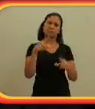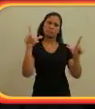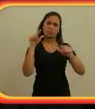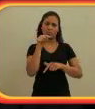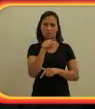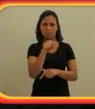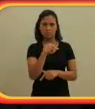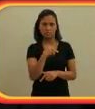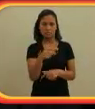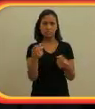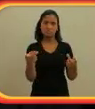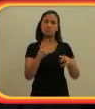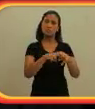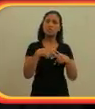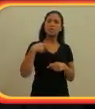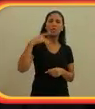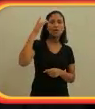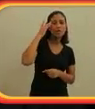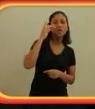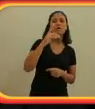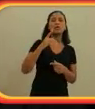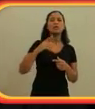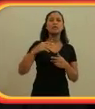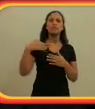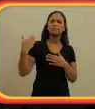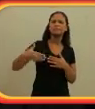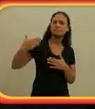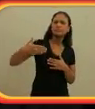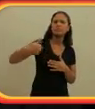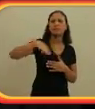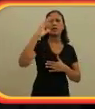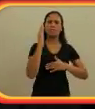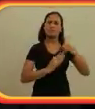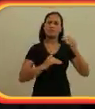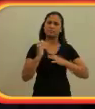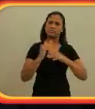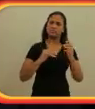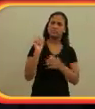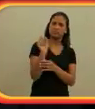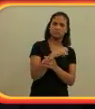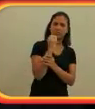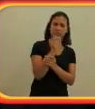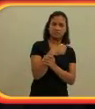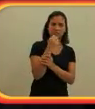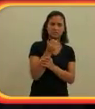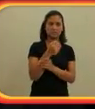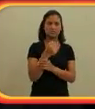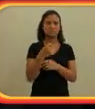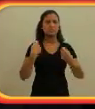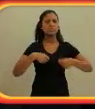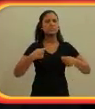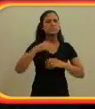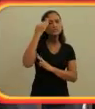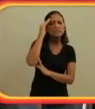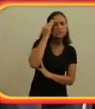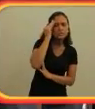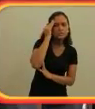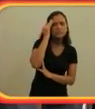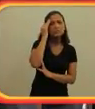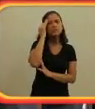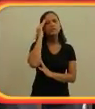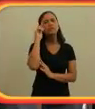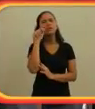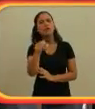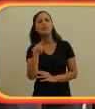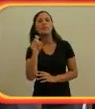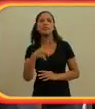faz propõe um entendimento pessoal, é muito mais prazeroso. E eu acho que